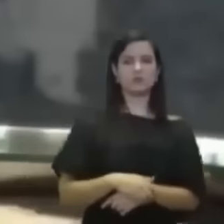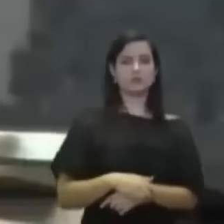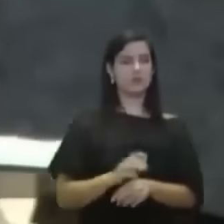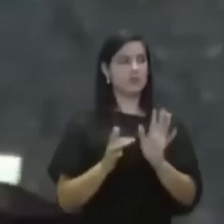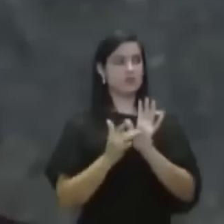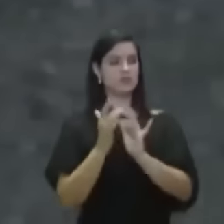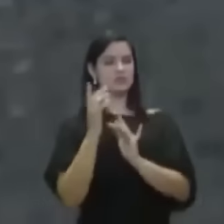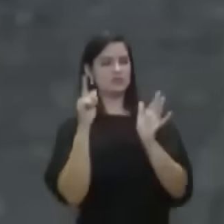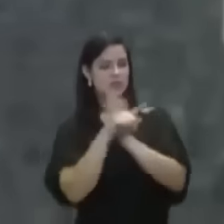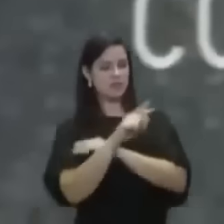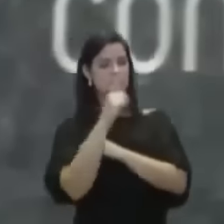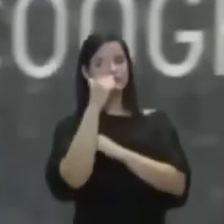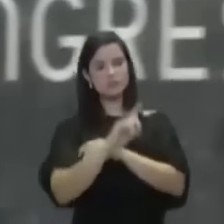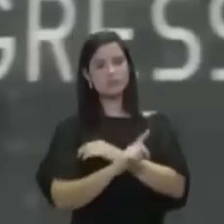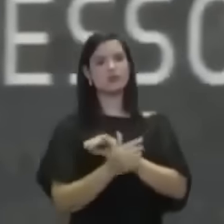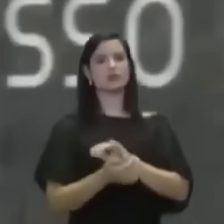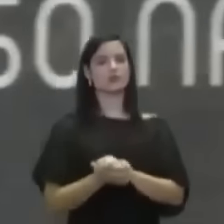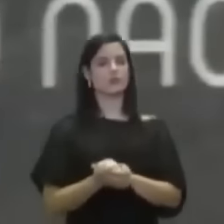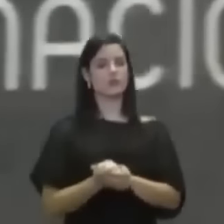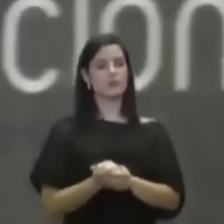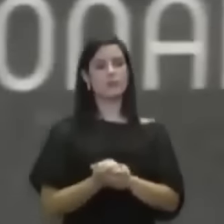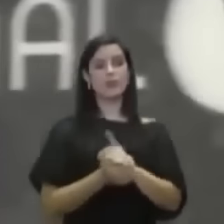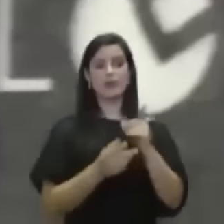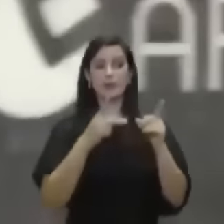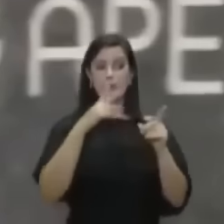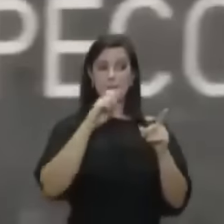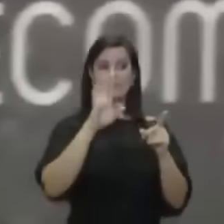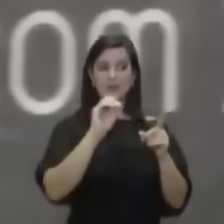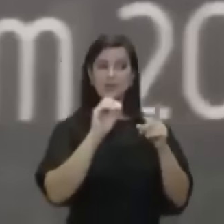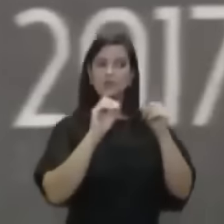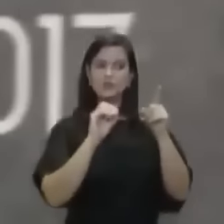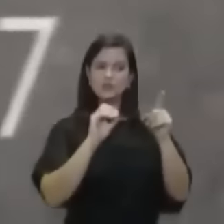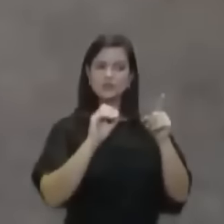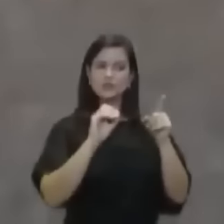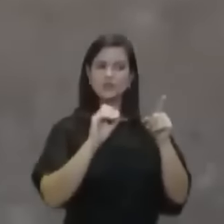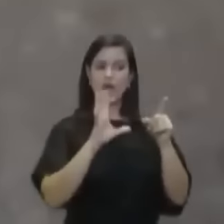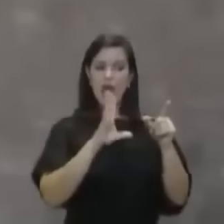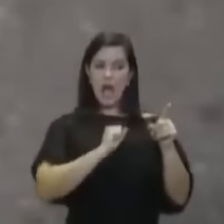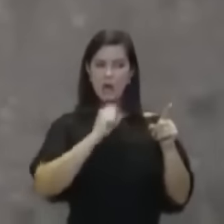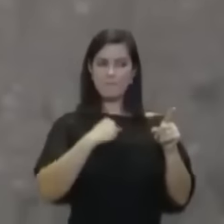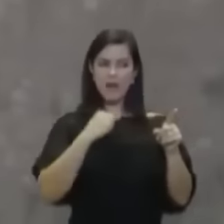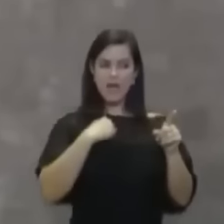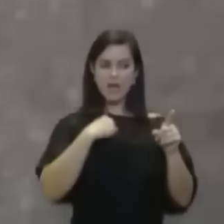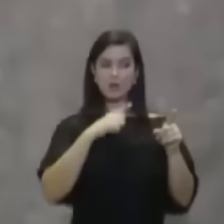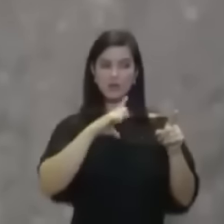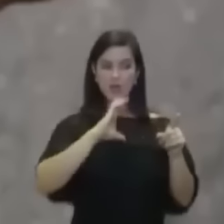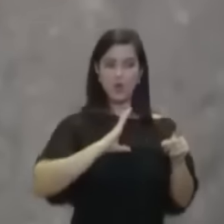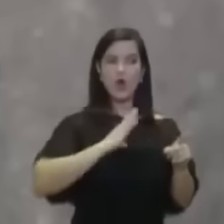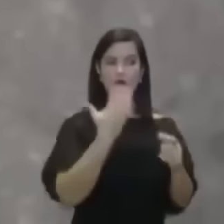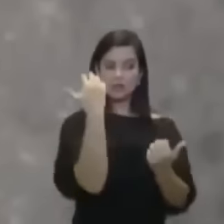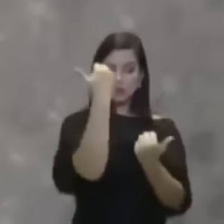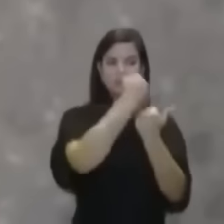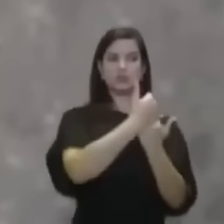Jesus faz a segunda pergunta do mesmo jeito: Petros, agapas-me, tu me amas com amor ágape, tu me amas a